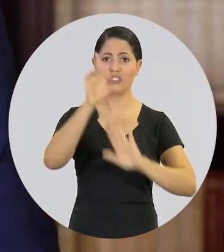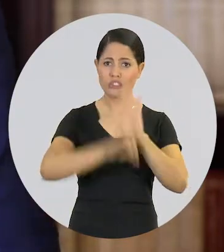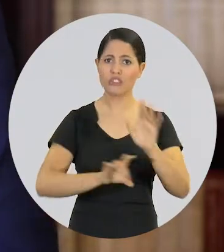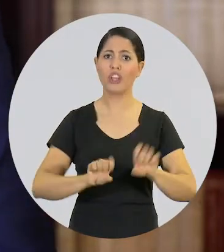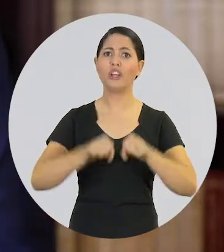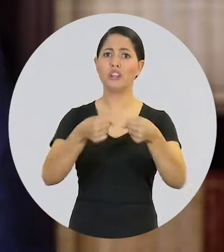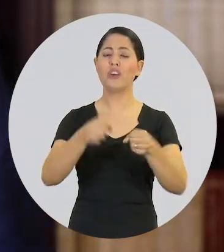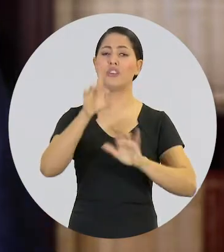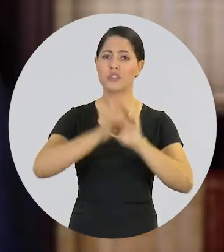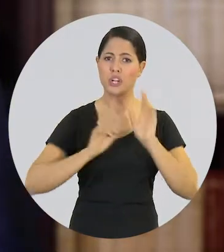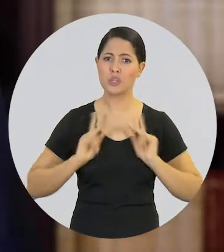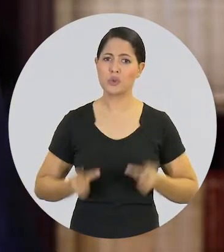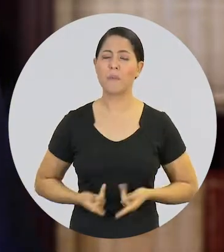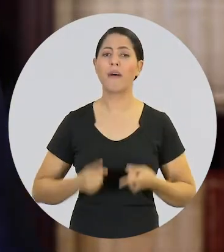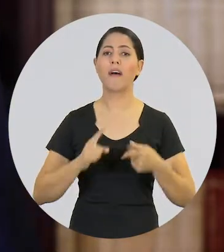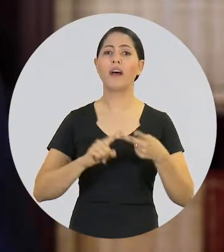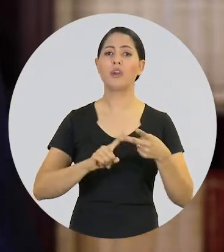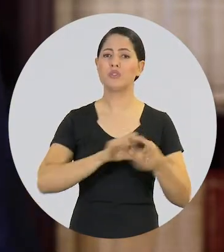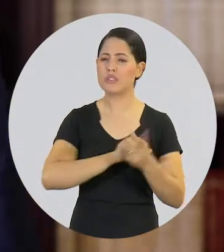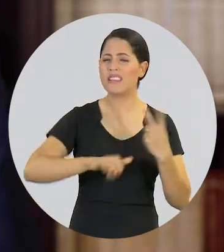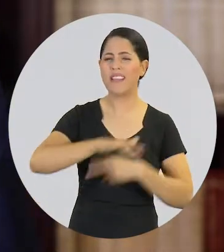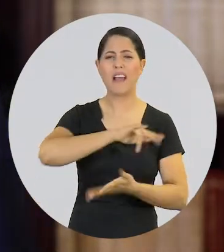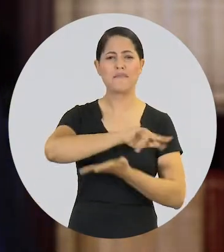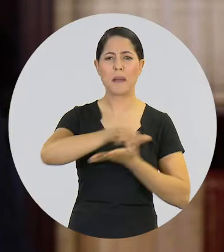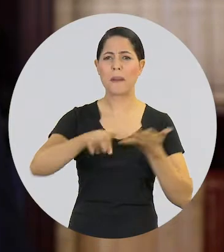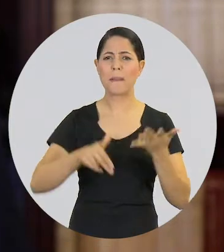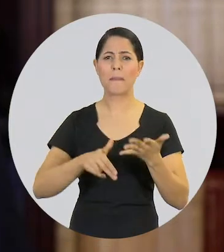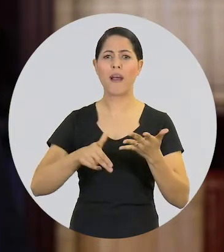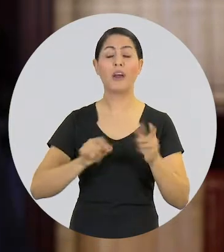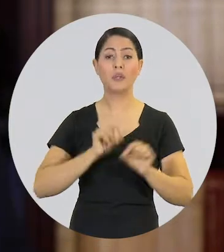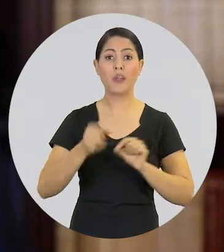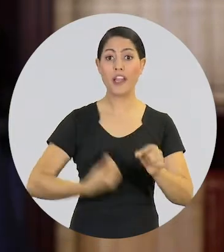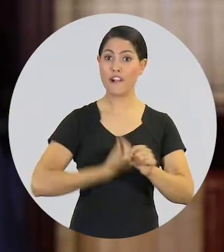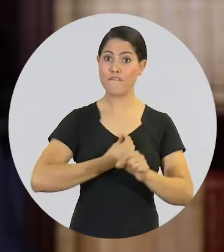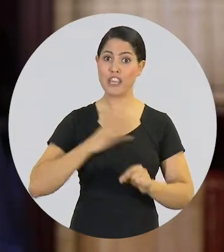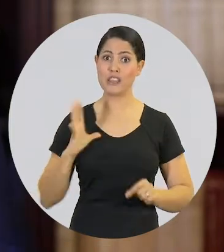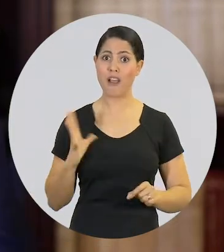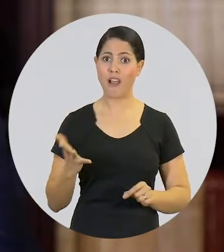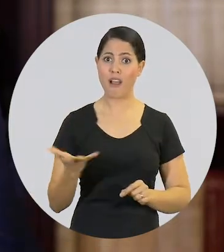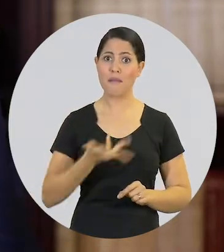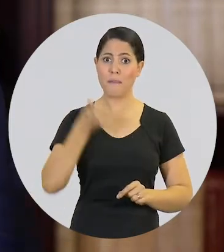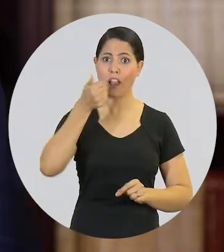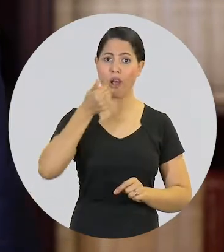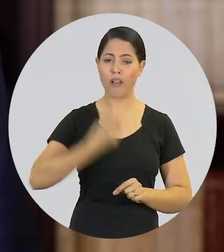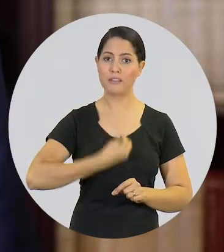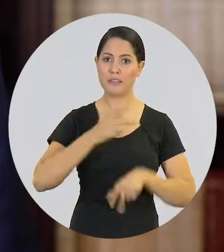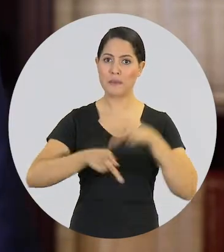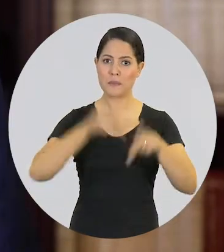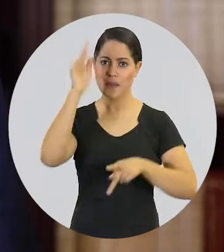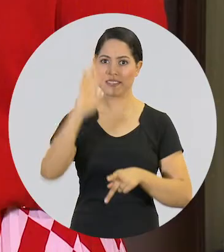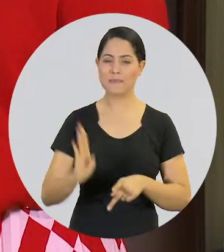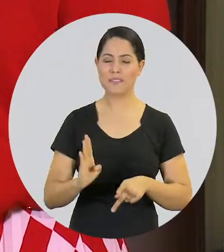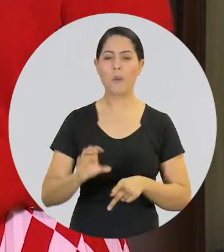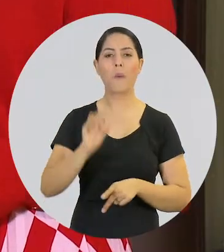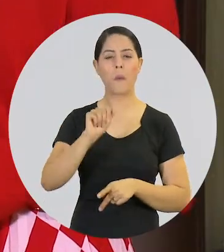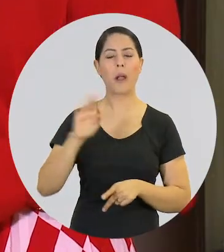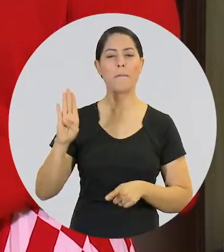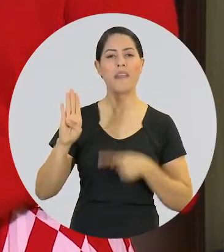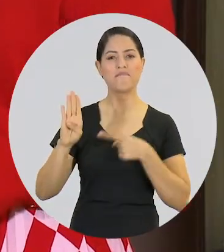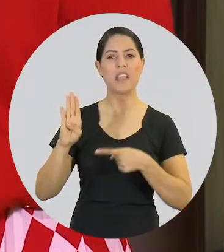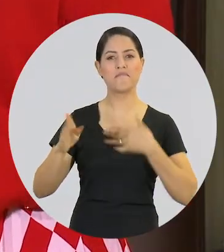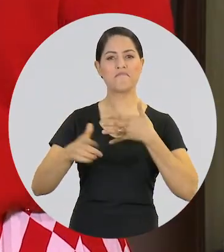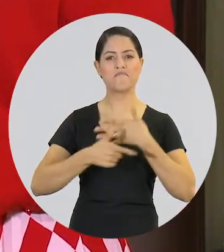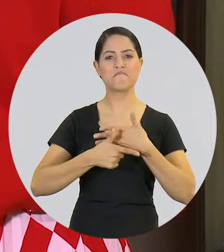do Estado de Direito, dos direitos humanos, da sociedade, da melhoria da condição de vida do povo brasileiro. A OAB